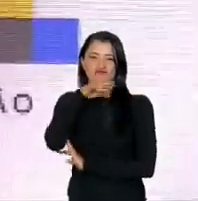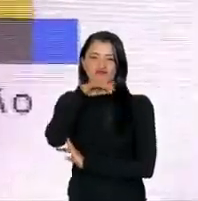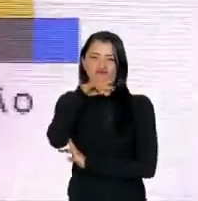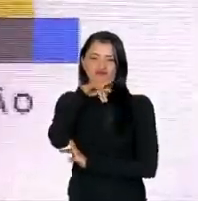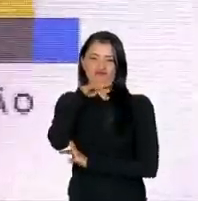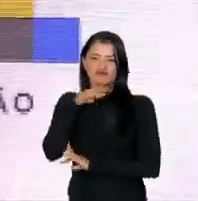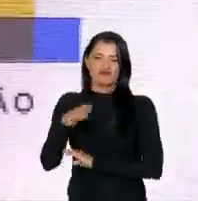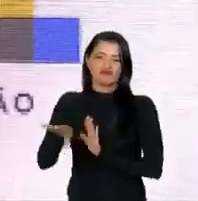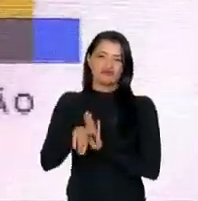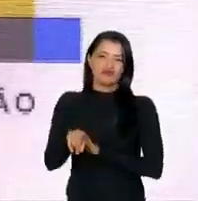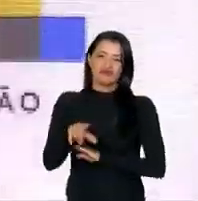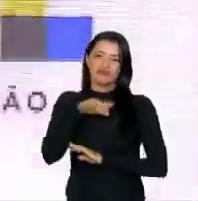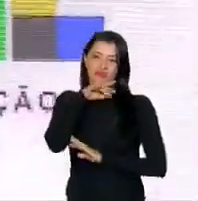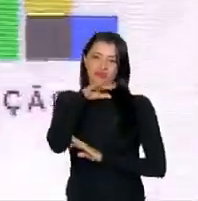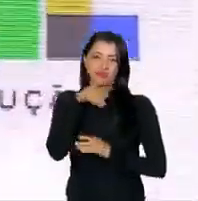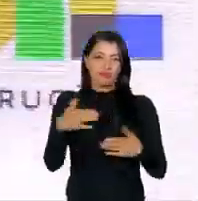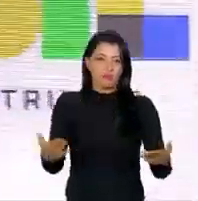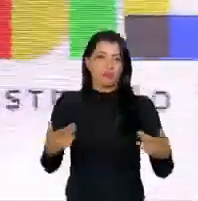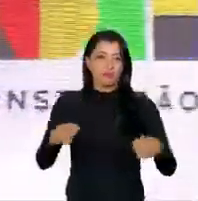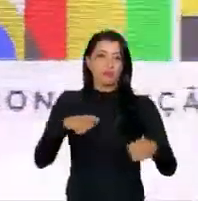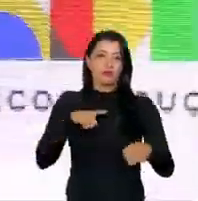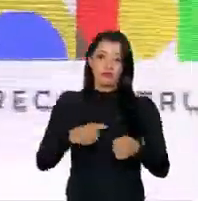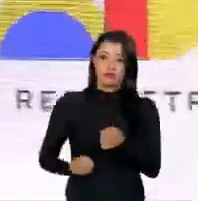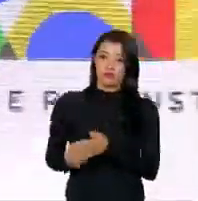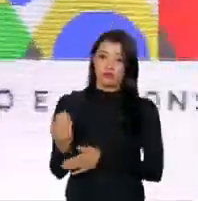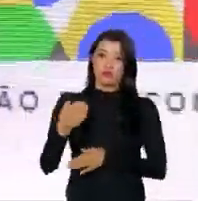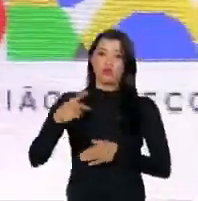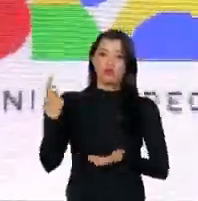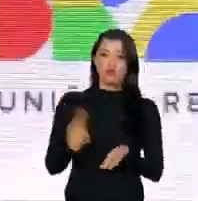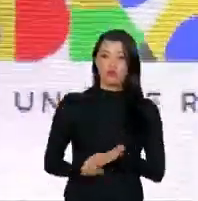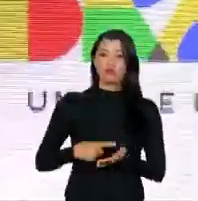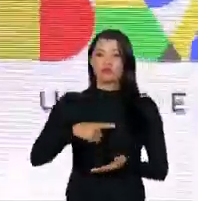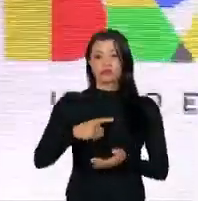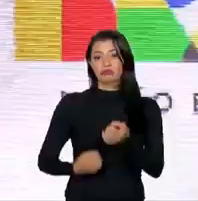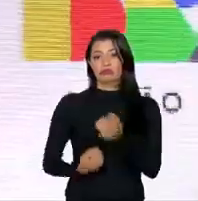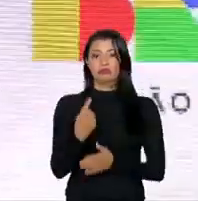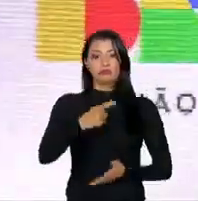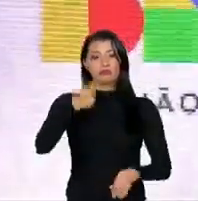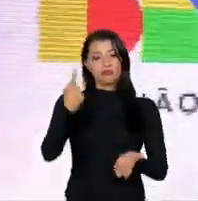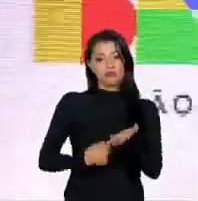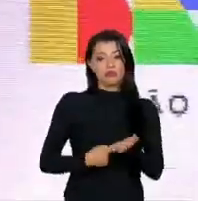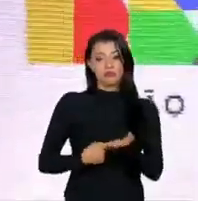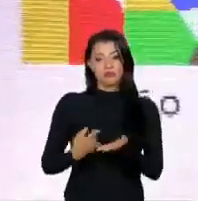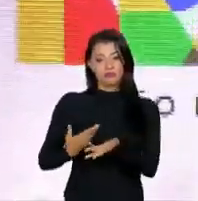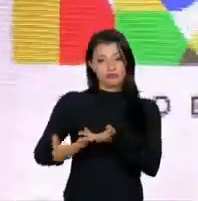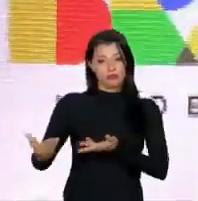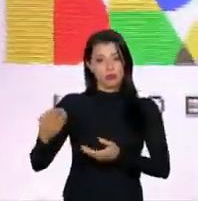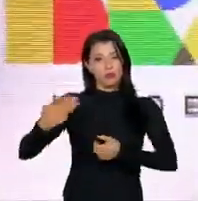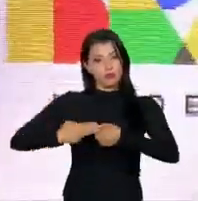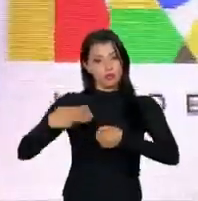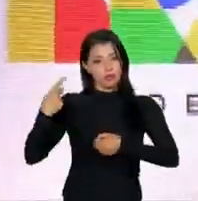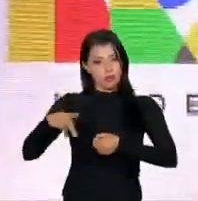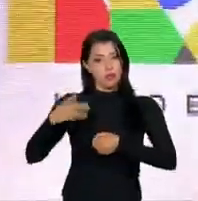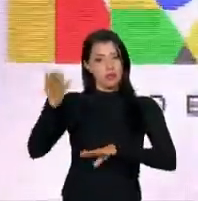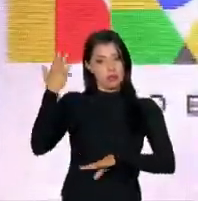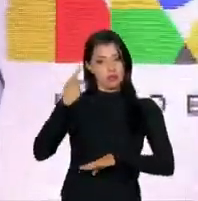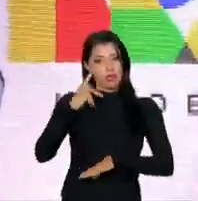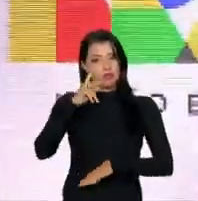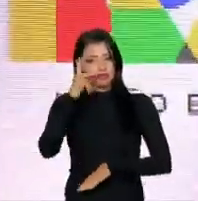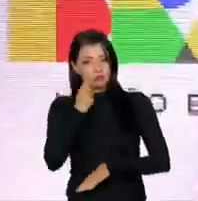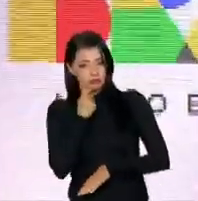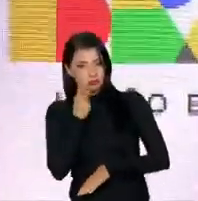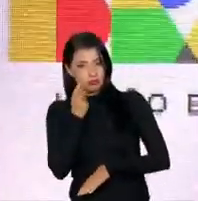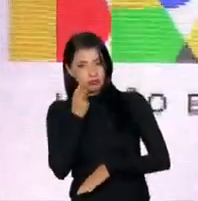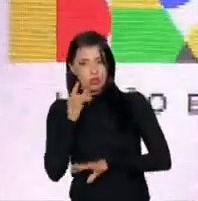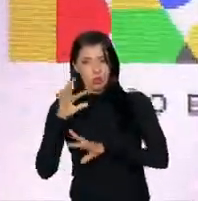ensino médio. Então, houve a construção de um pacto com os municípios cearenses à época, onde todos